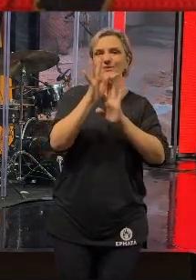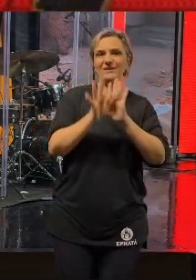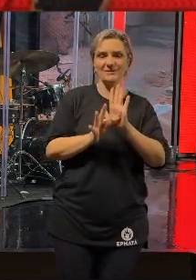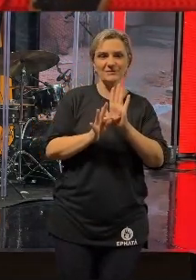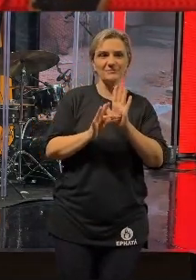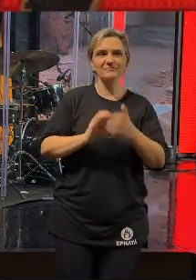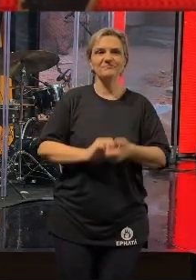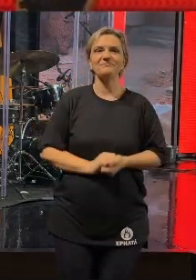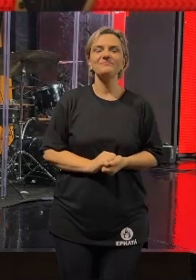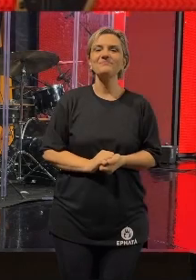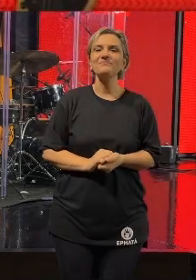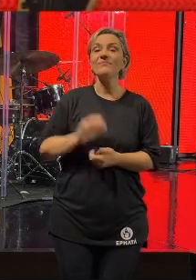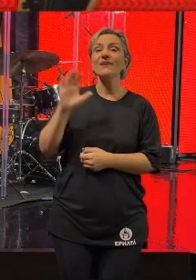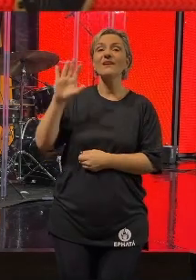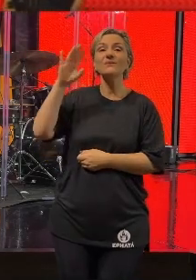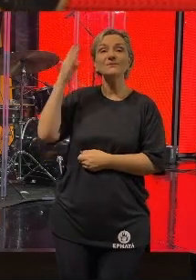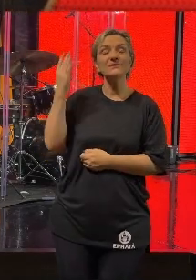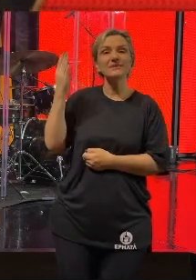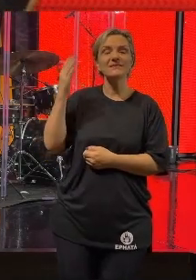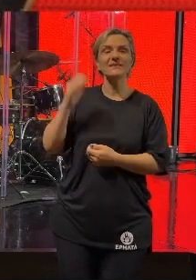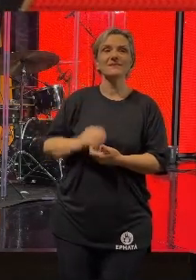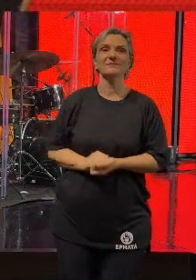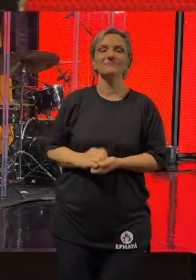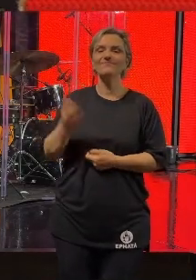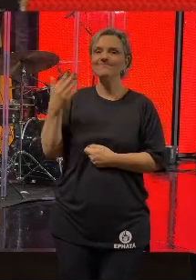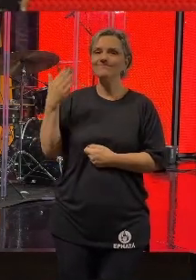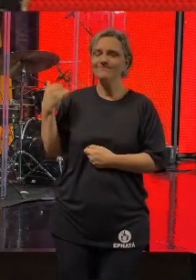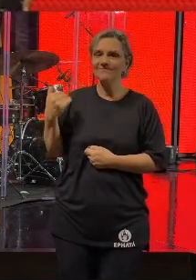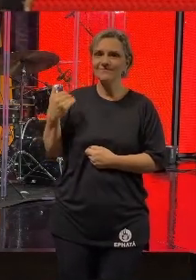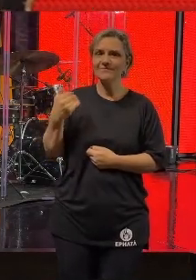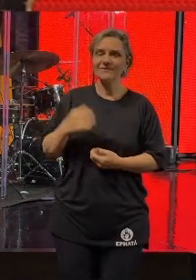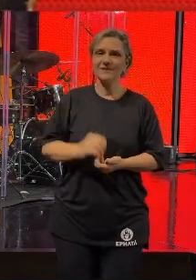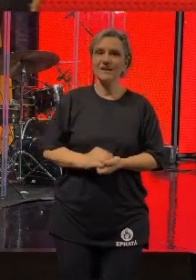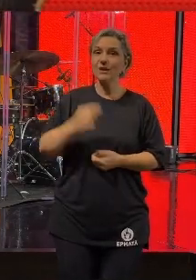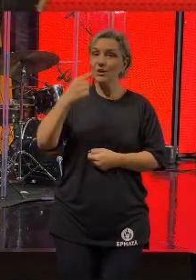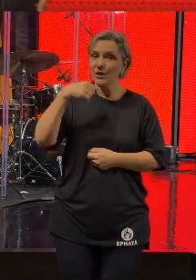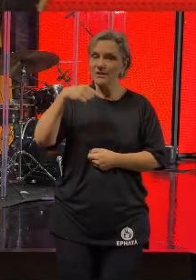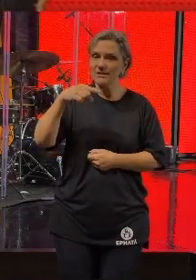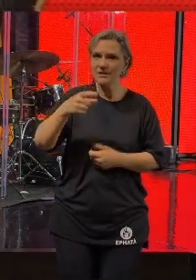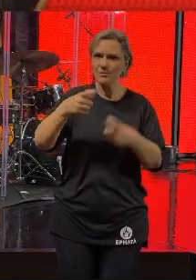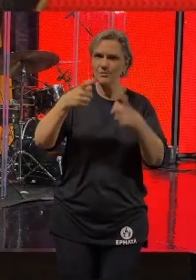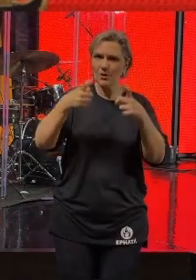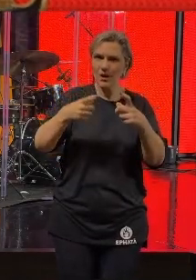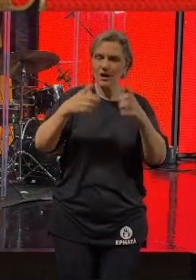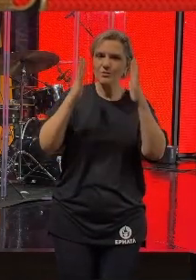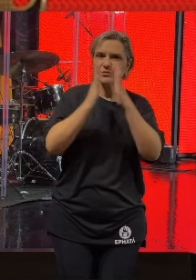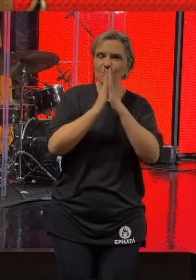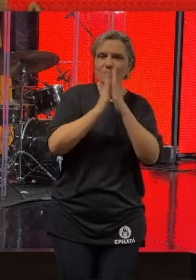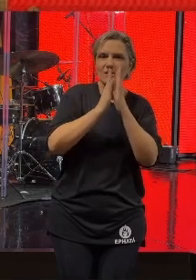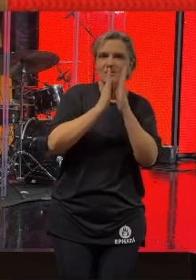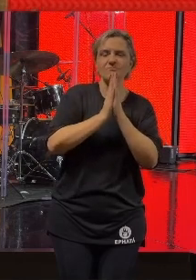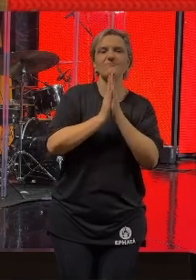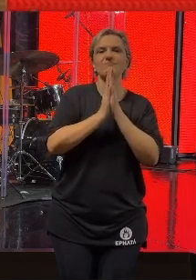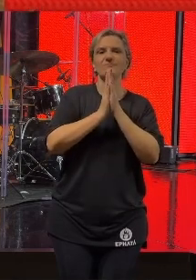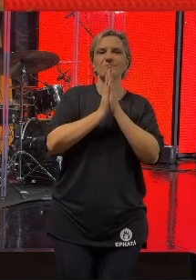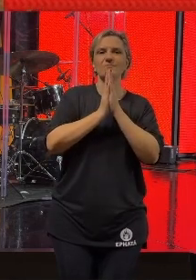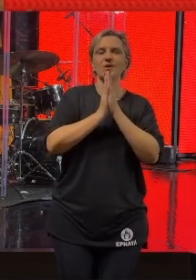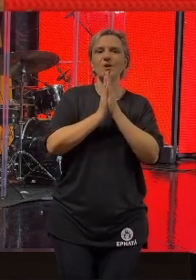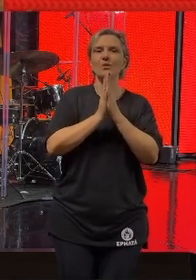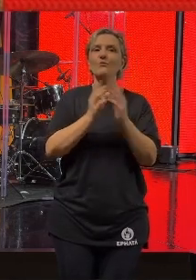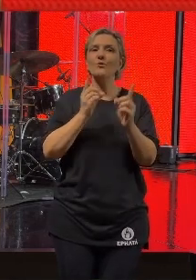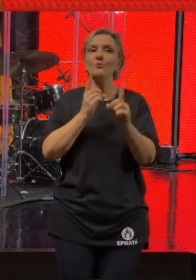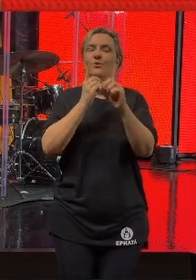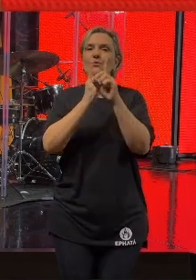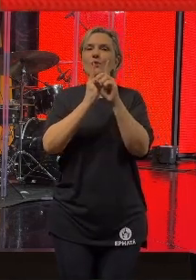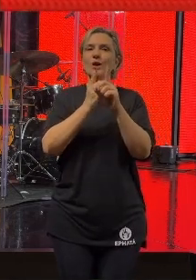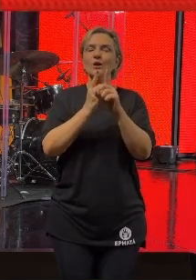texto: aconteceu que, indo nós para o lugar de oração, veio ao nosso encontro